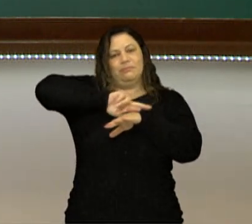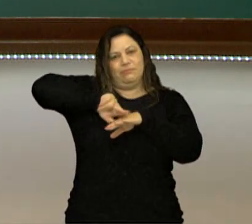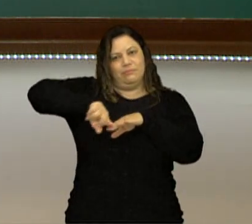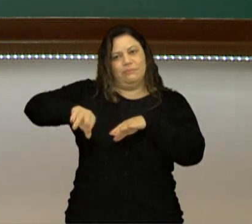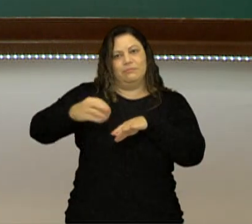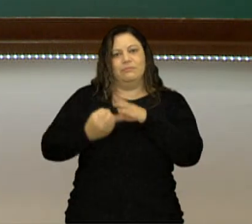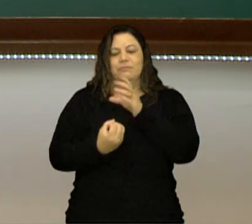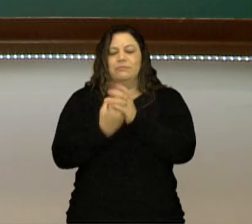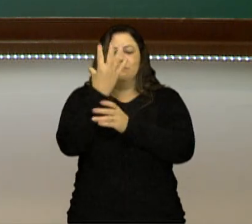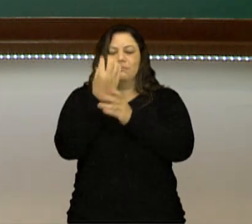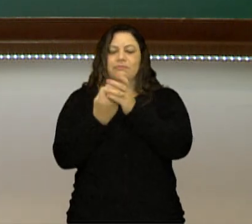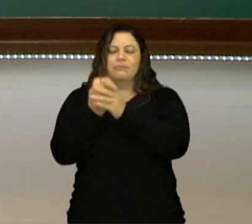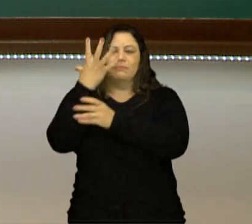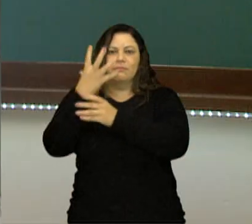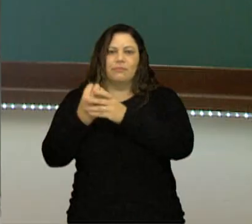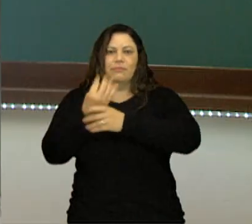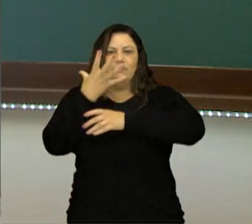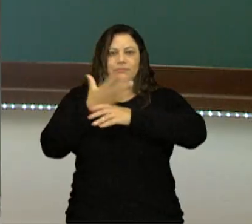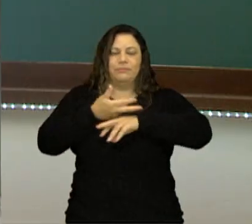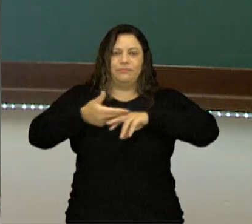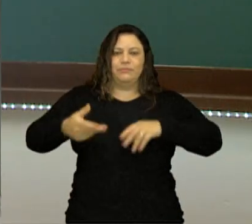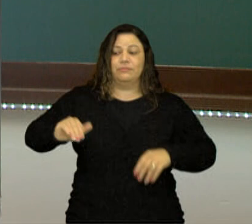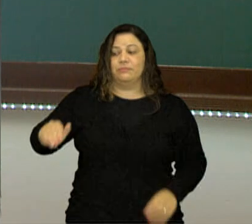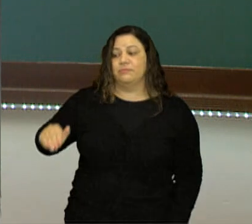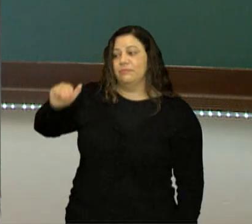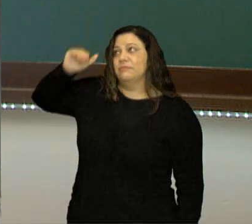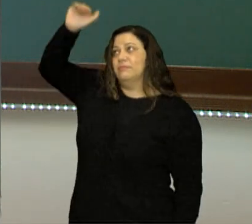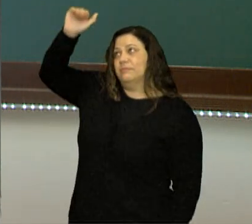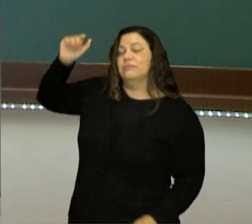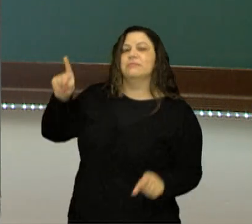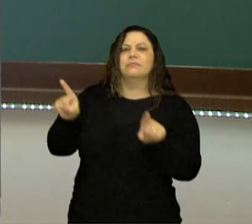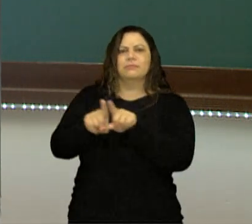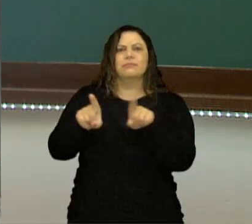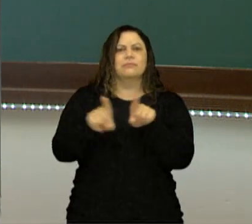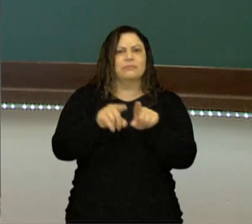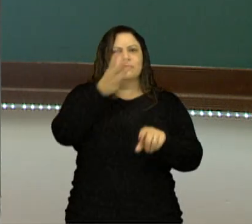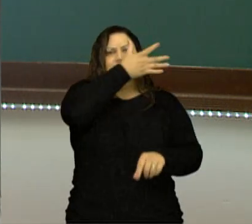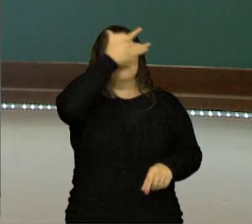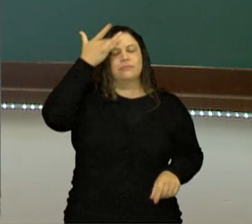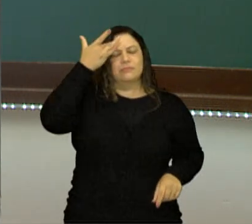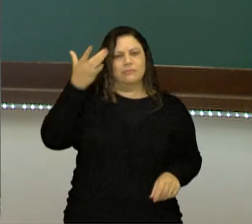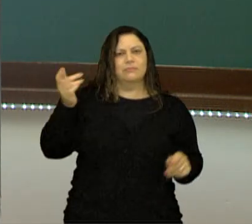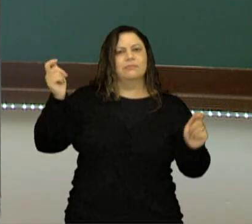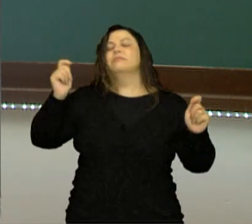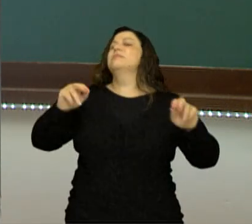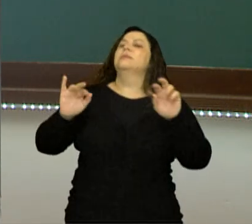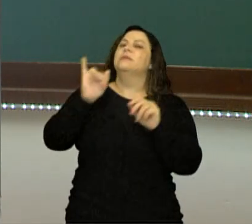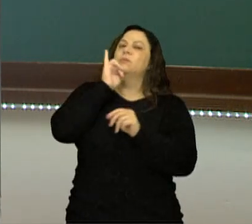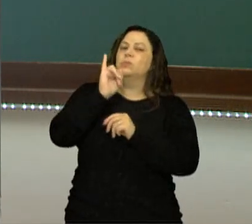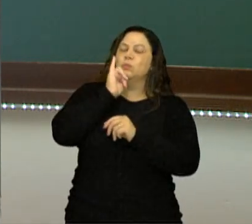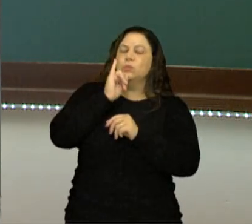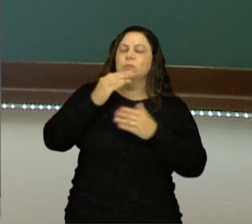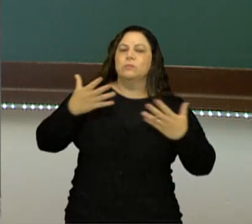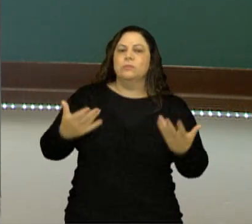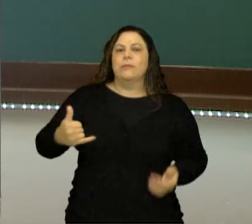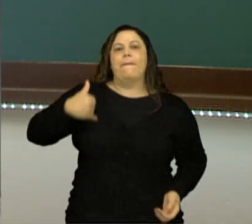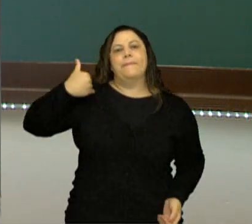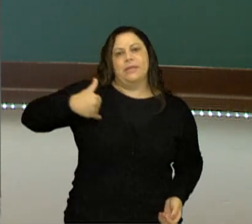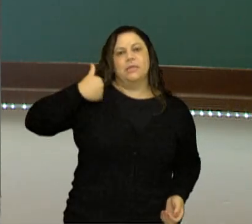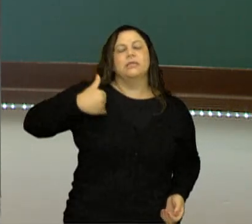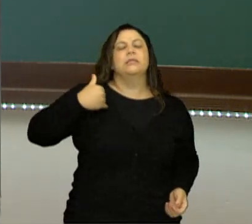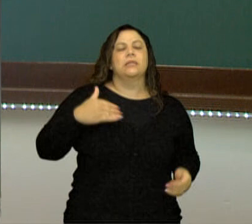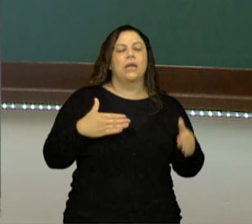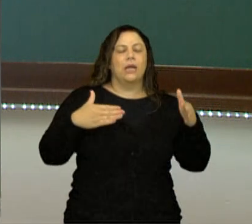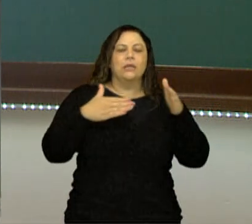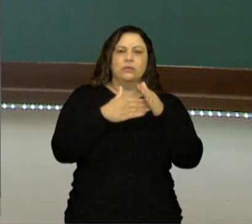mitose, do crescimento da pessoa, tanto assim, no crescimento em termos de crescimento pela idade mesmo, assim,